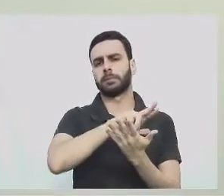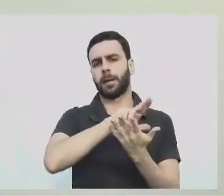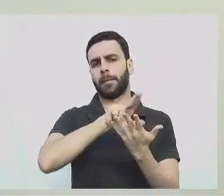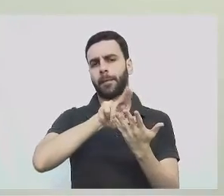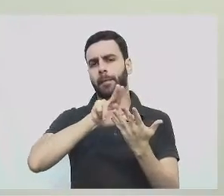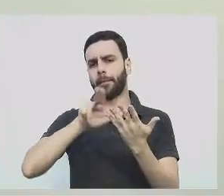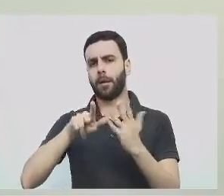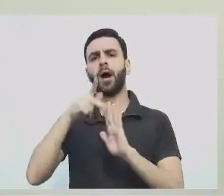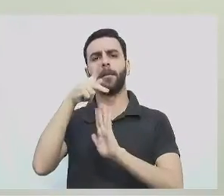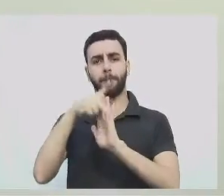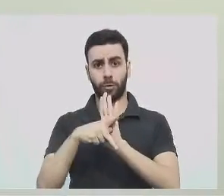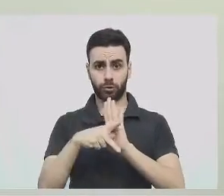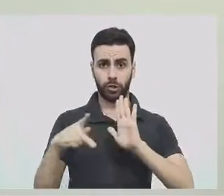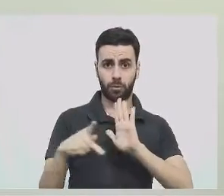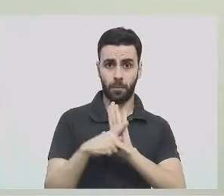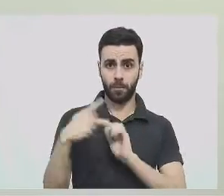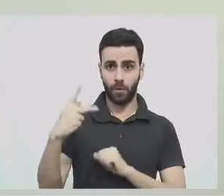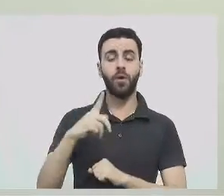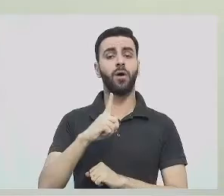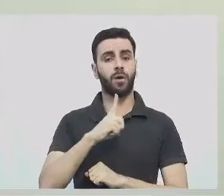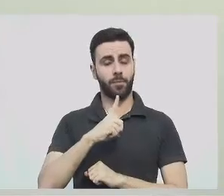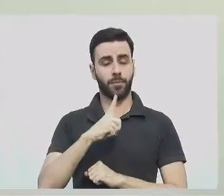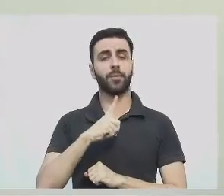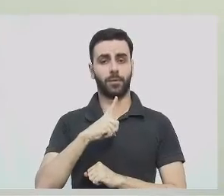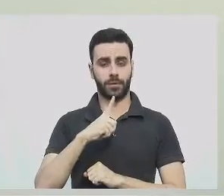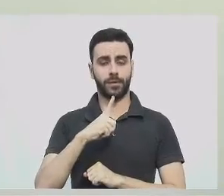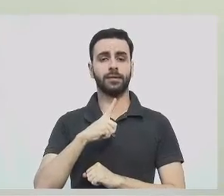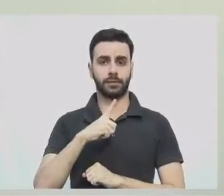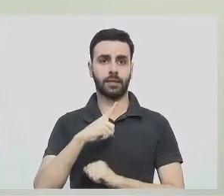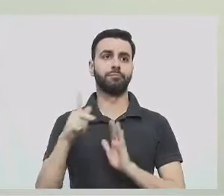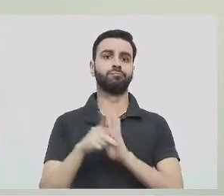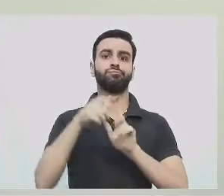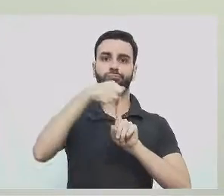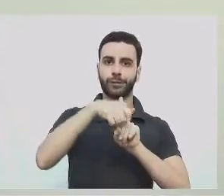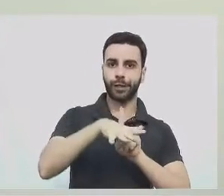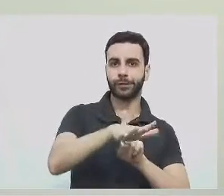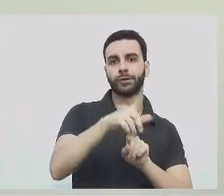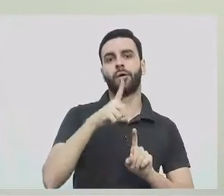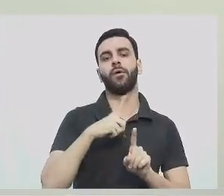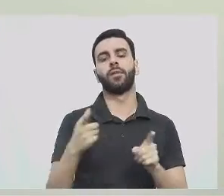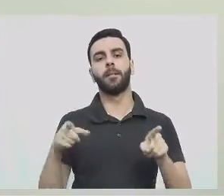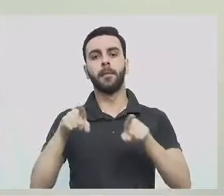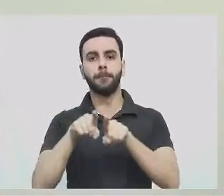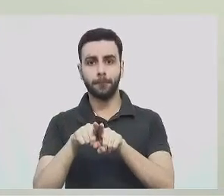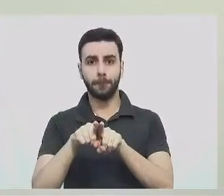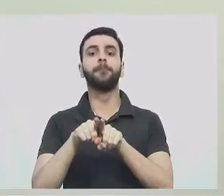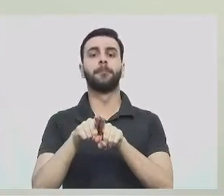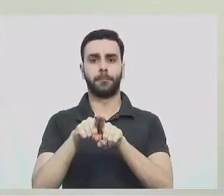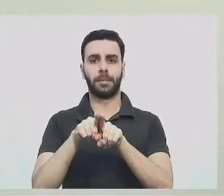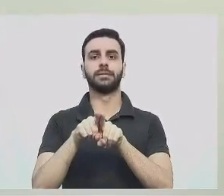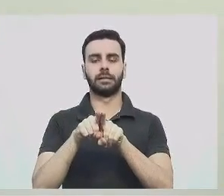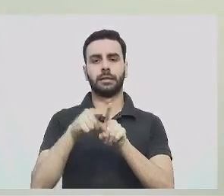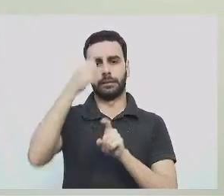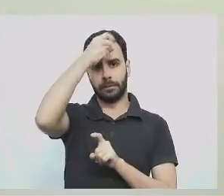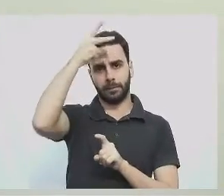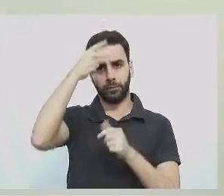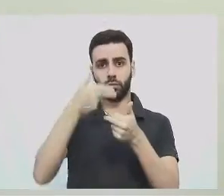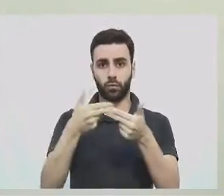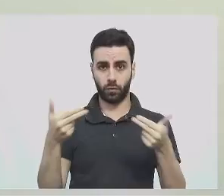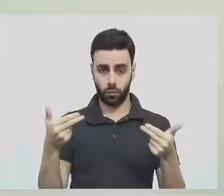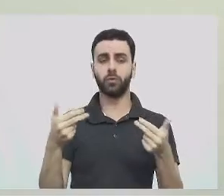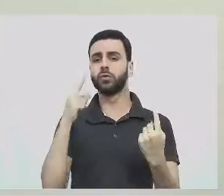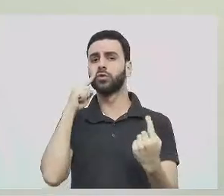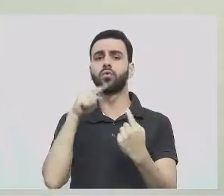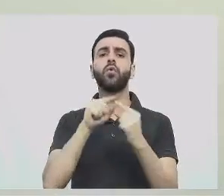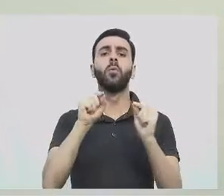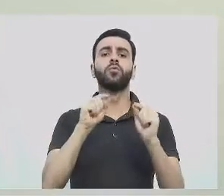projetos desenvolvidos pela Uni Viçosa como formas de extensão, em parceria com o poder público, pensando